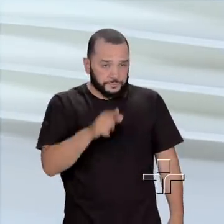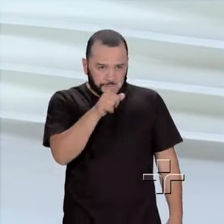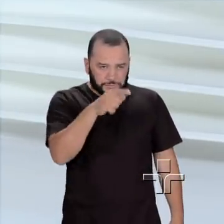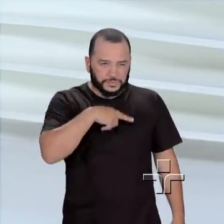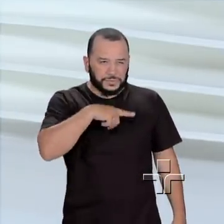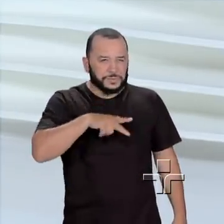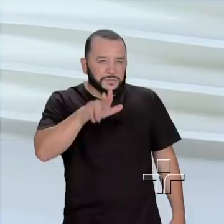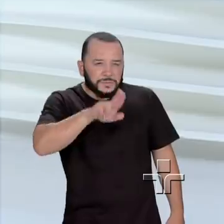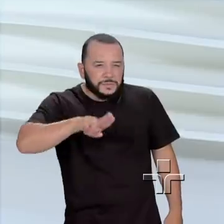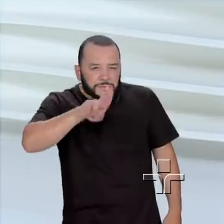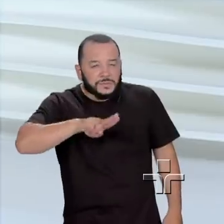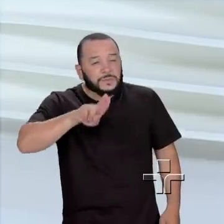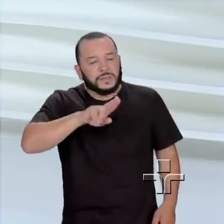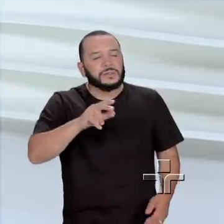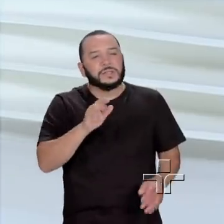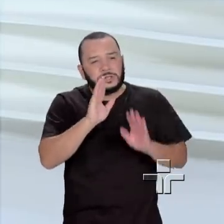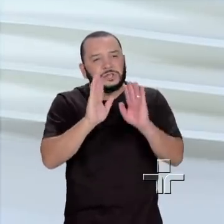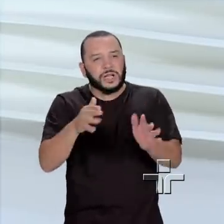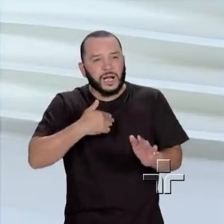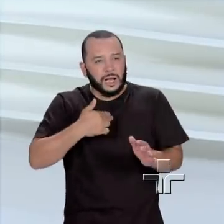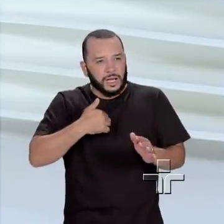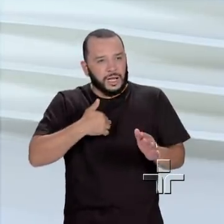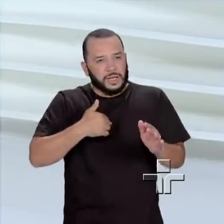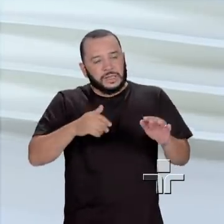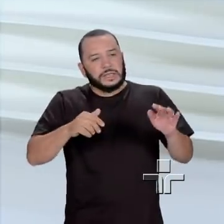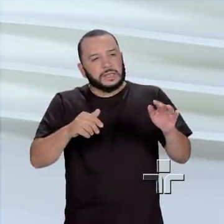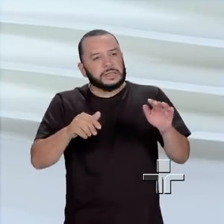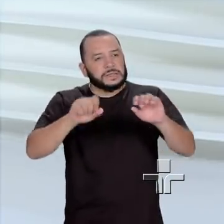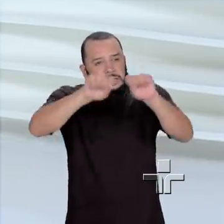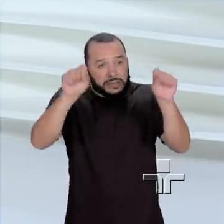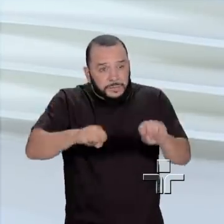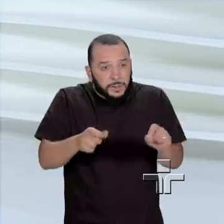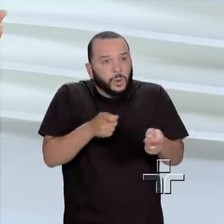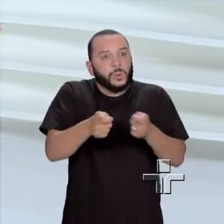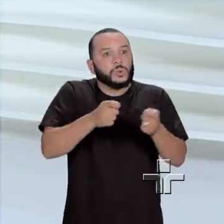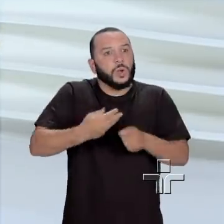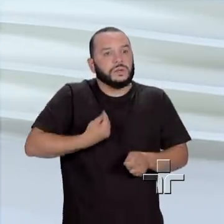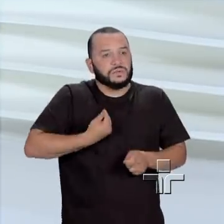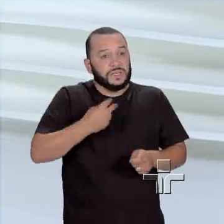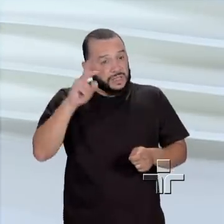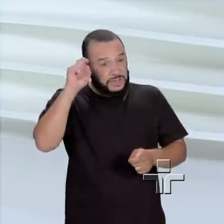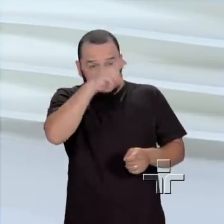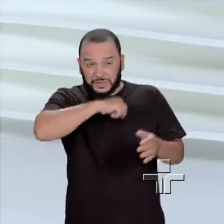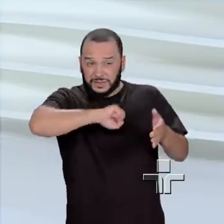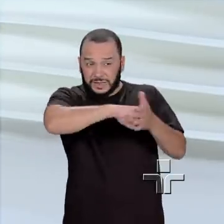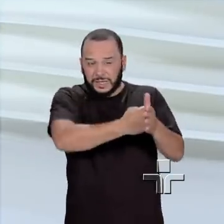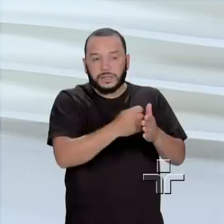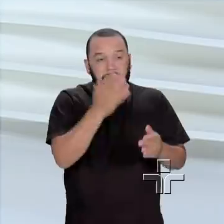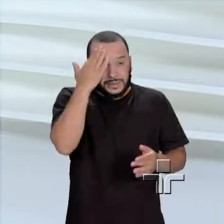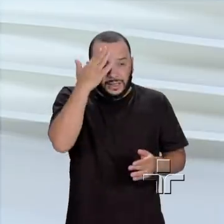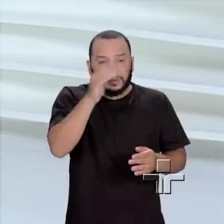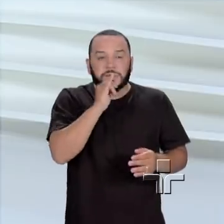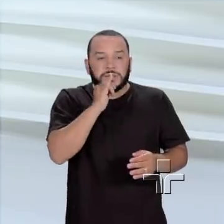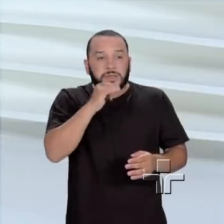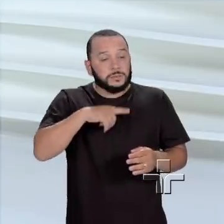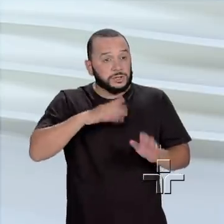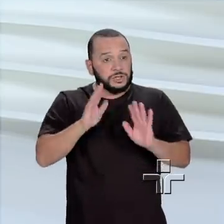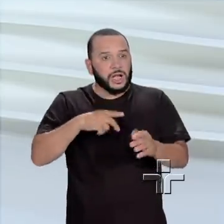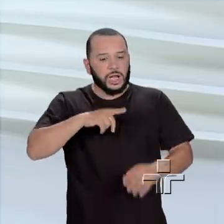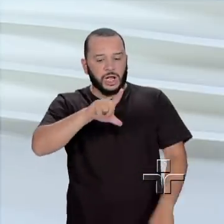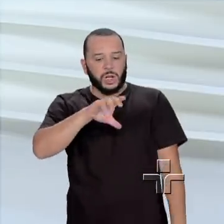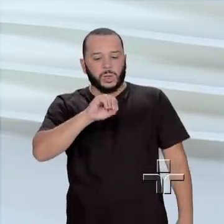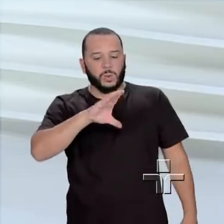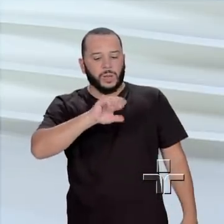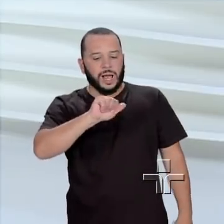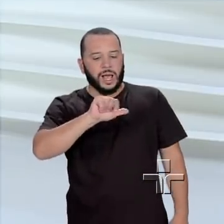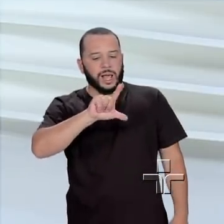que controlam a sua privacidade é muito difícil de desligar. Porque, por exemplo, se você desligar a localização do seu smartphone, você vai lá